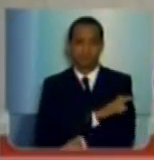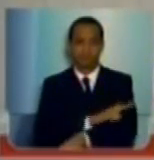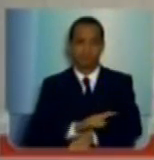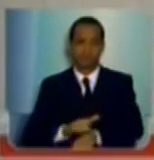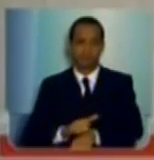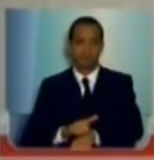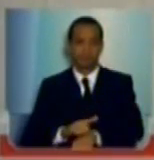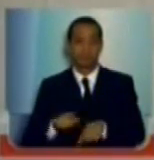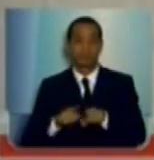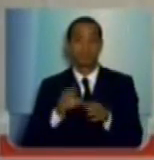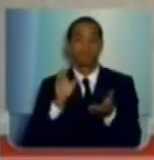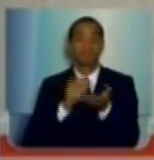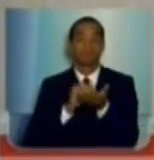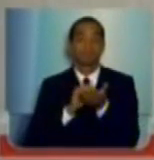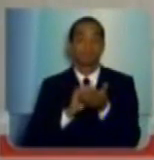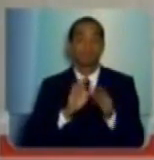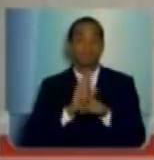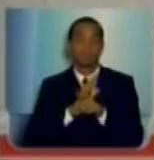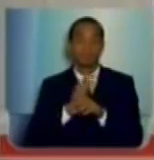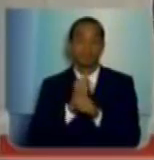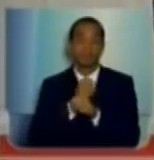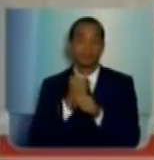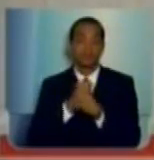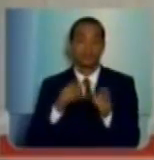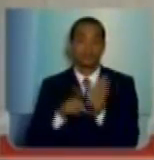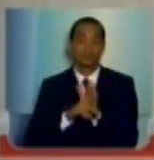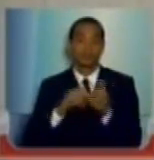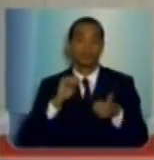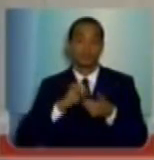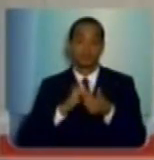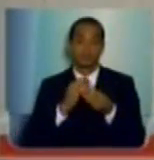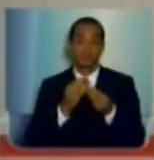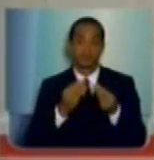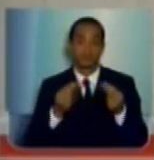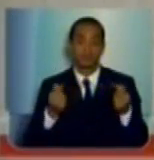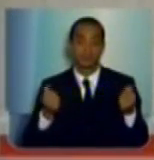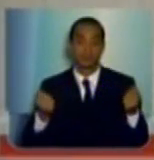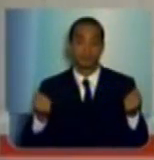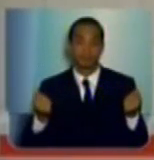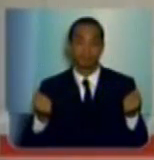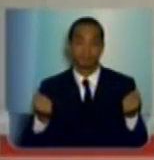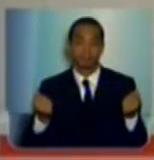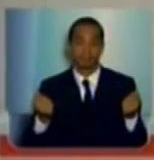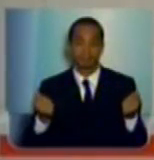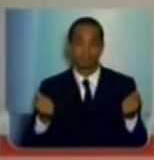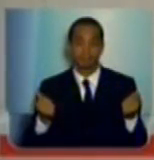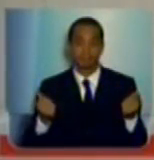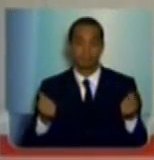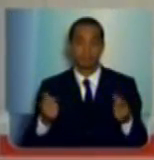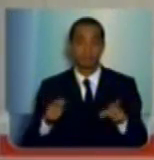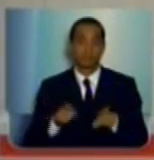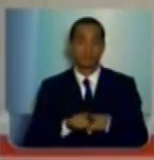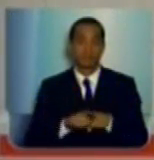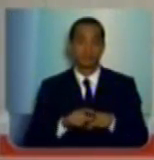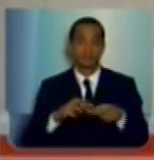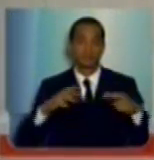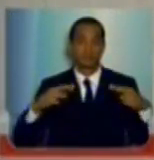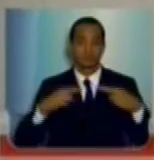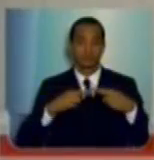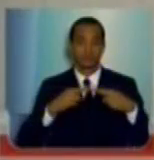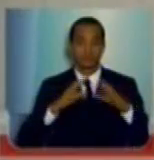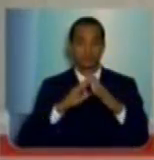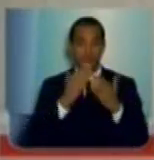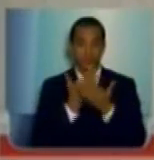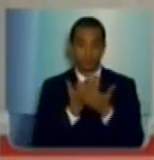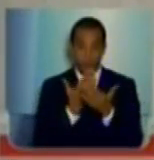educação a falta de infraestrutura humana e material eh das redes de ensino das